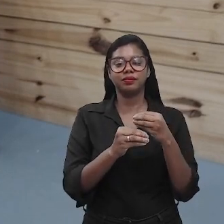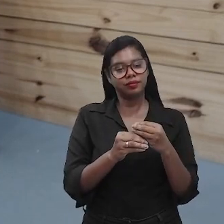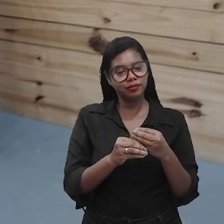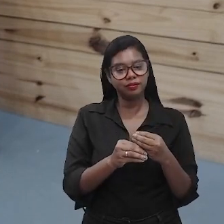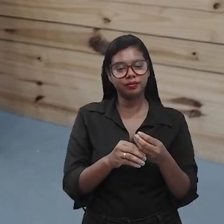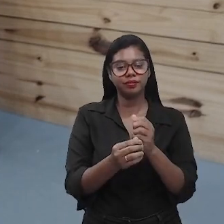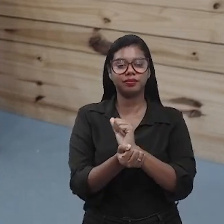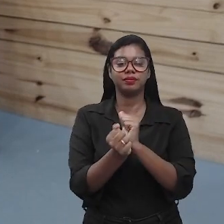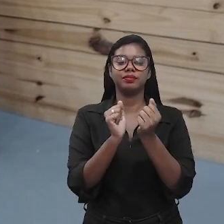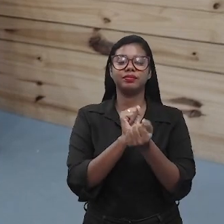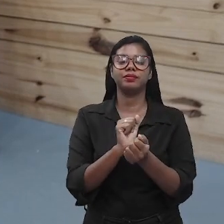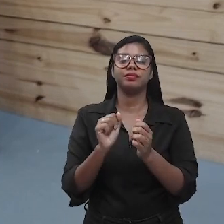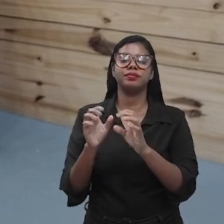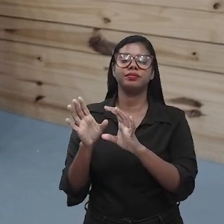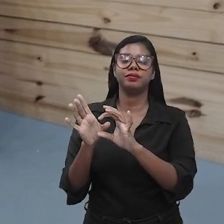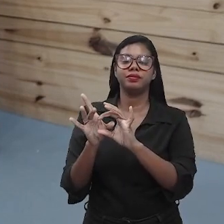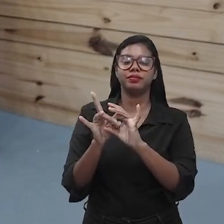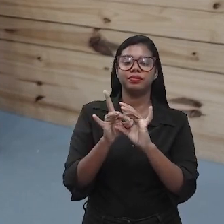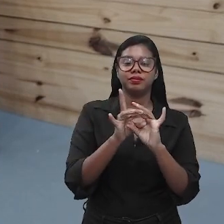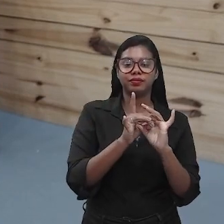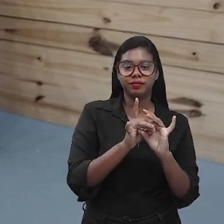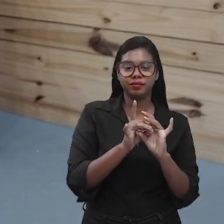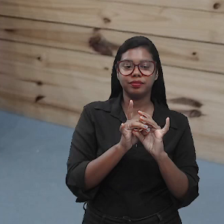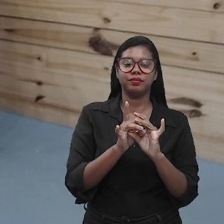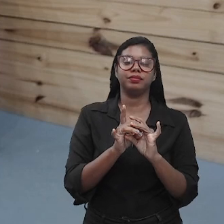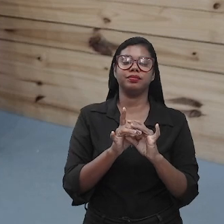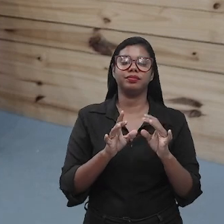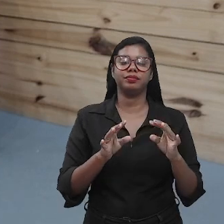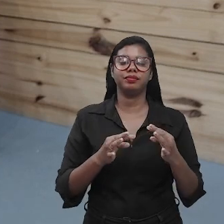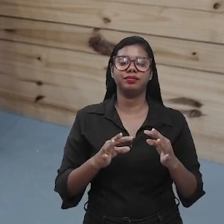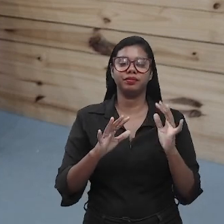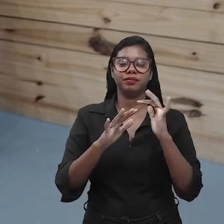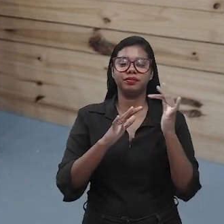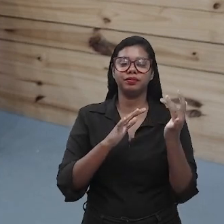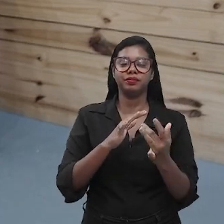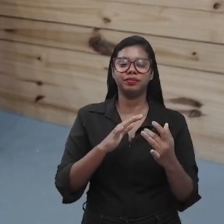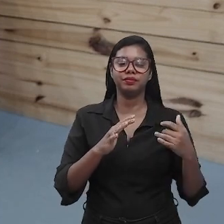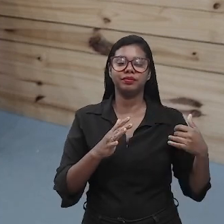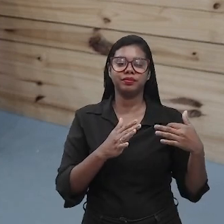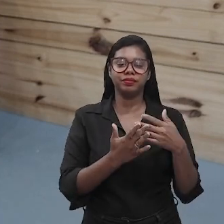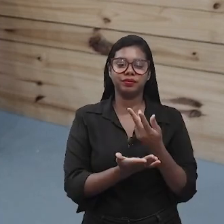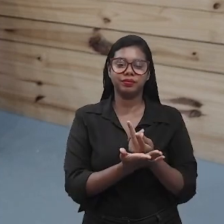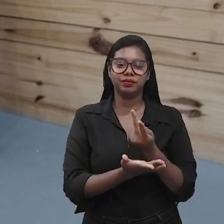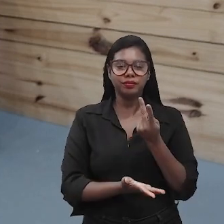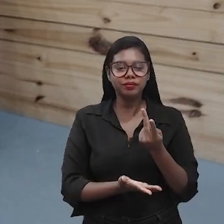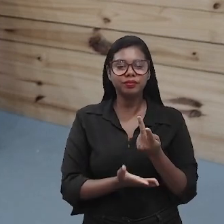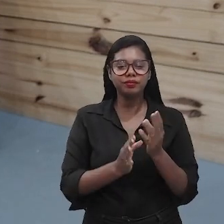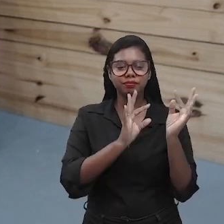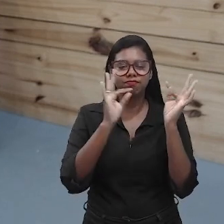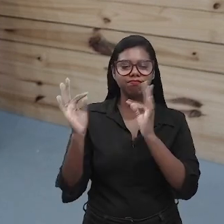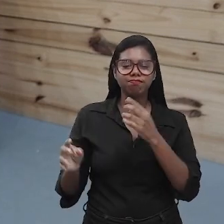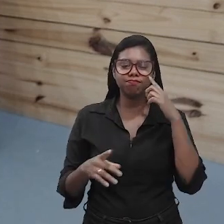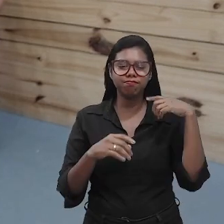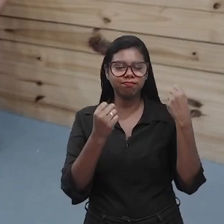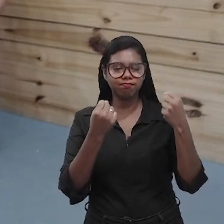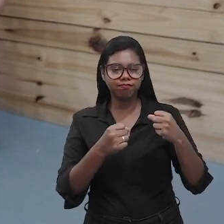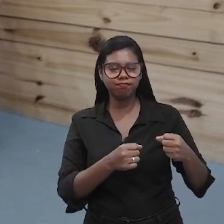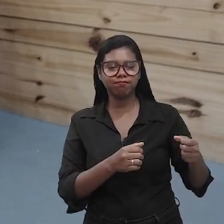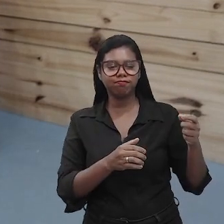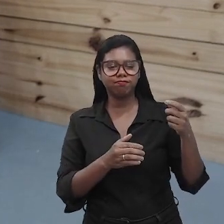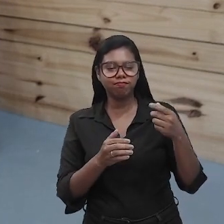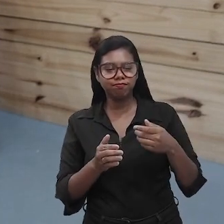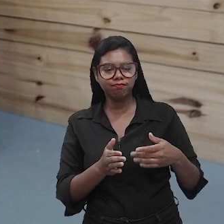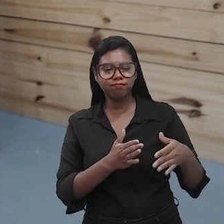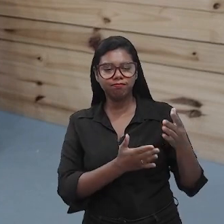conteúdo para as mídias digitais. Isso aconteceu recentemente, você se viu nessa necessidade, nessa demanda, para realizar a divulgação